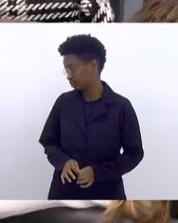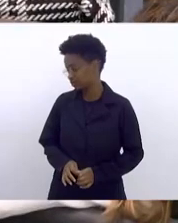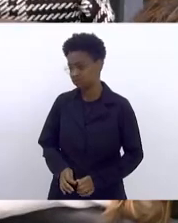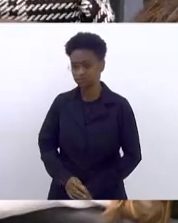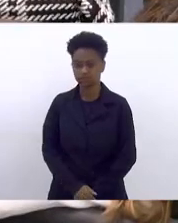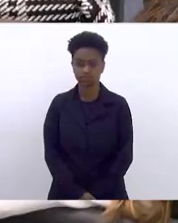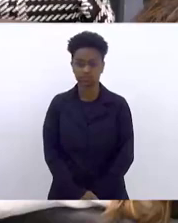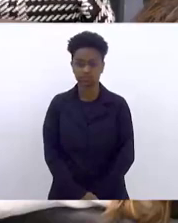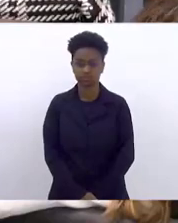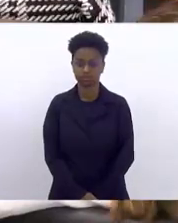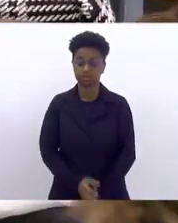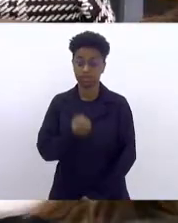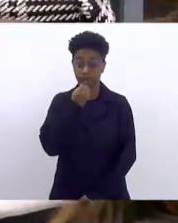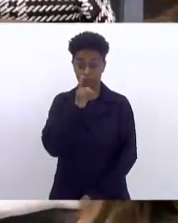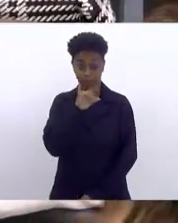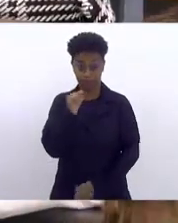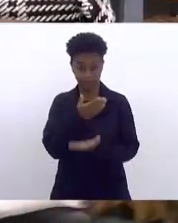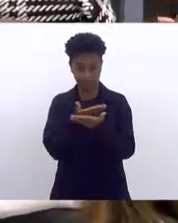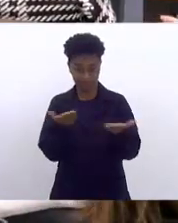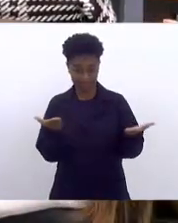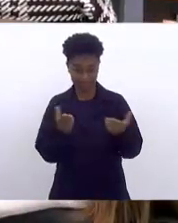Gente, bom dia!